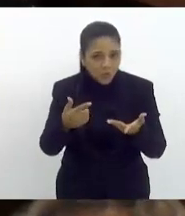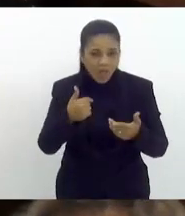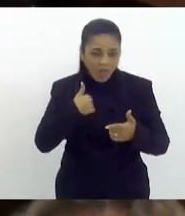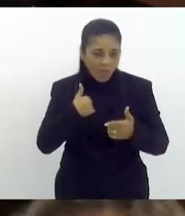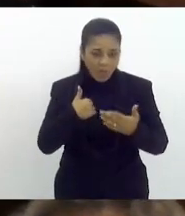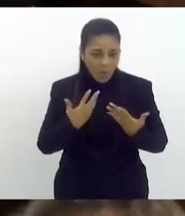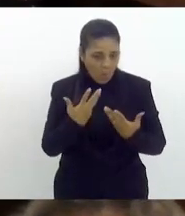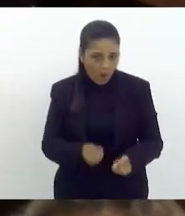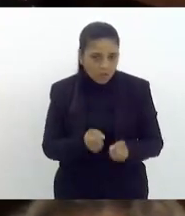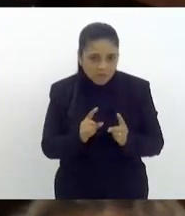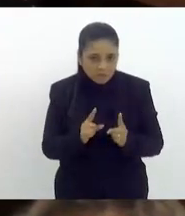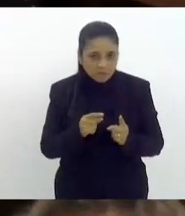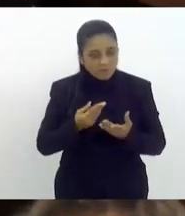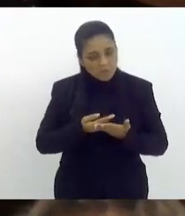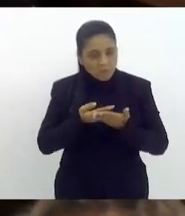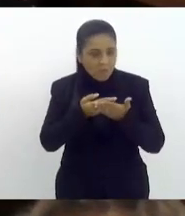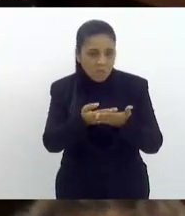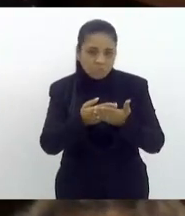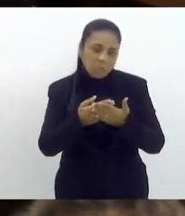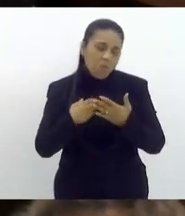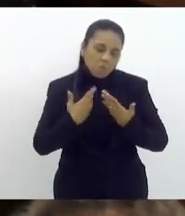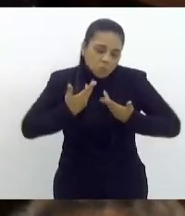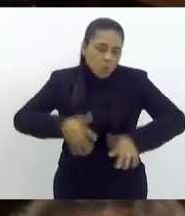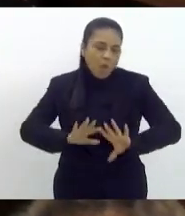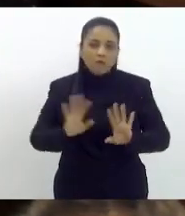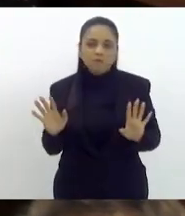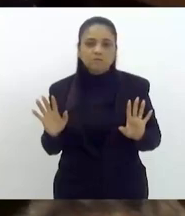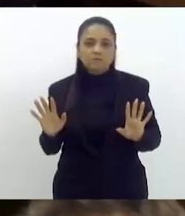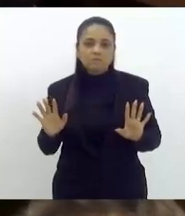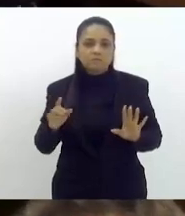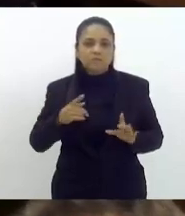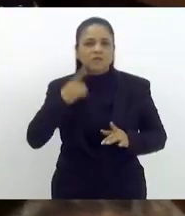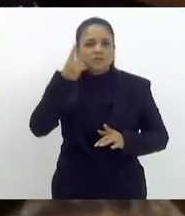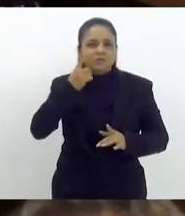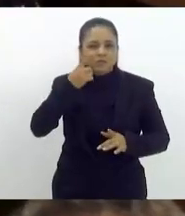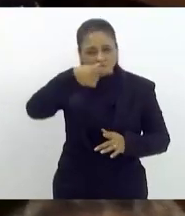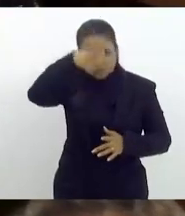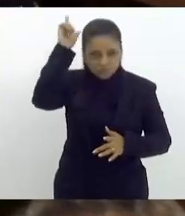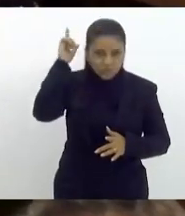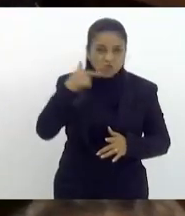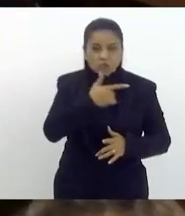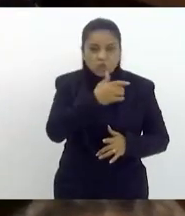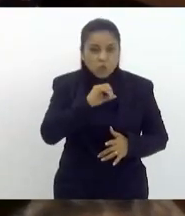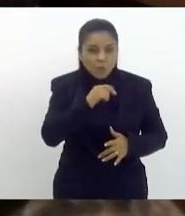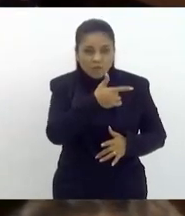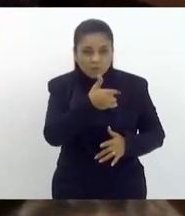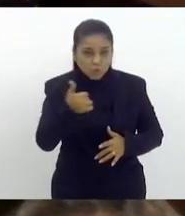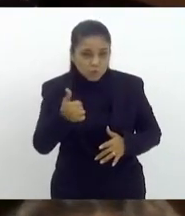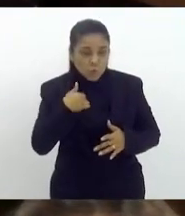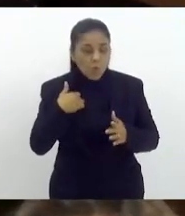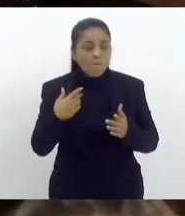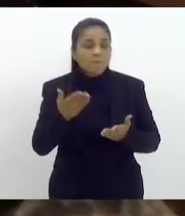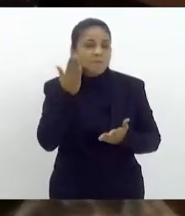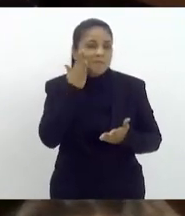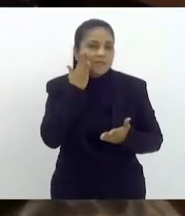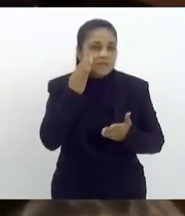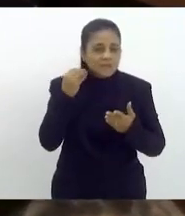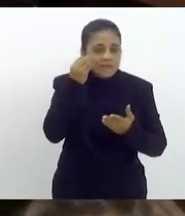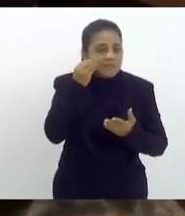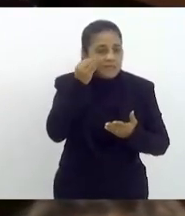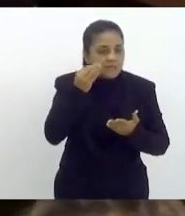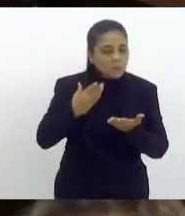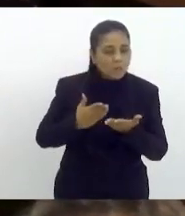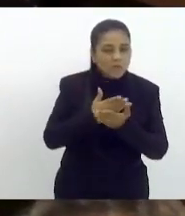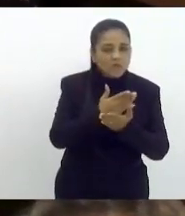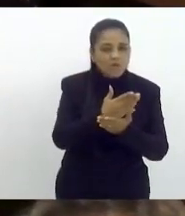se foi esse encaminhamento aí eu rejeito sabe porque ele tá porque eu tô desde 2021 tentando aprovar uma matéria importante para a saúde